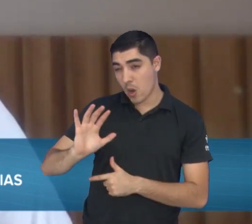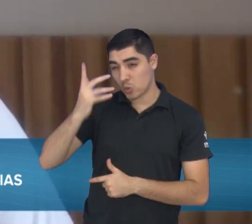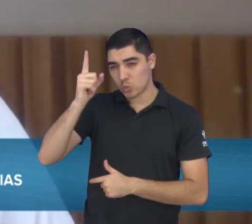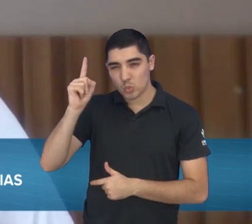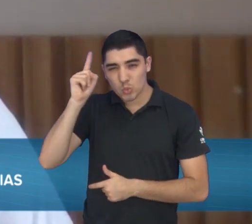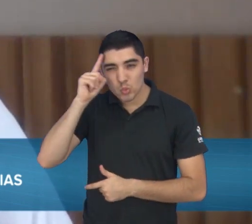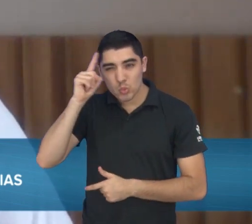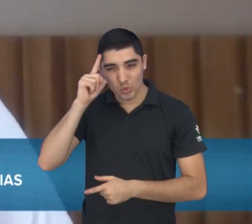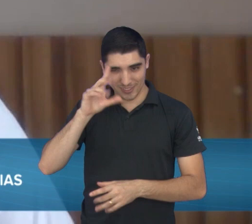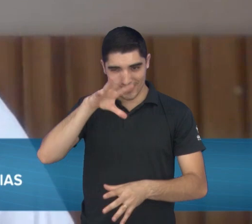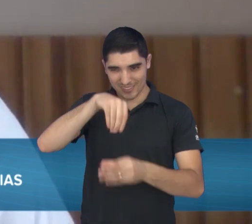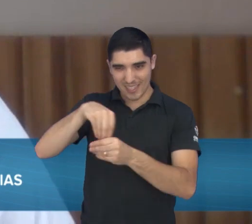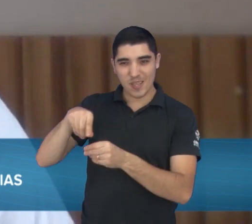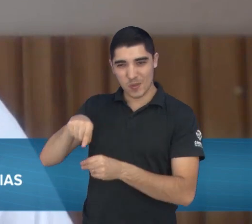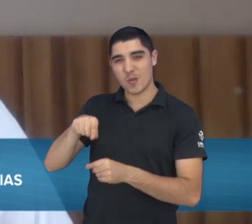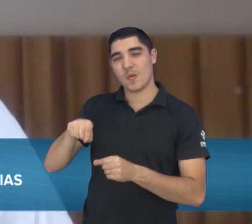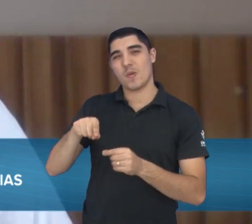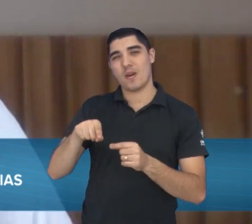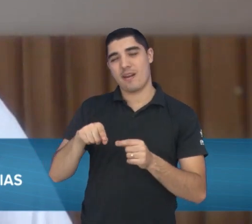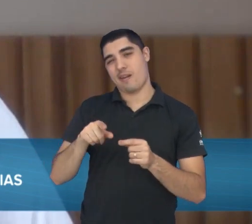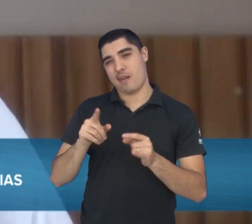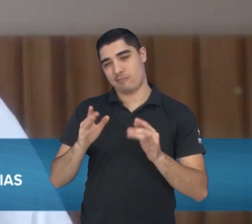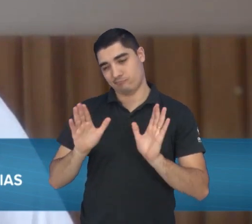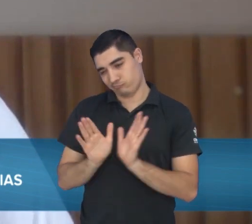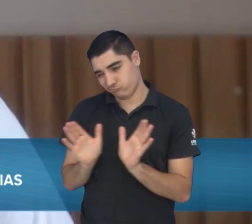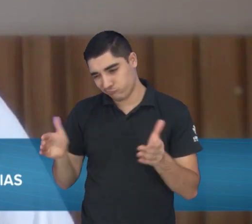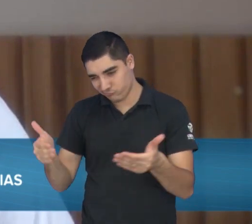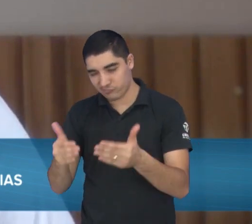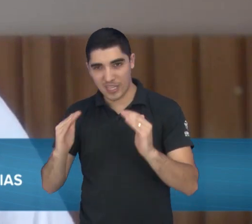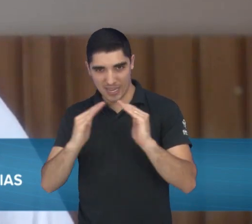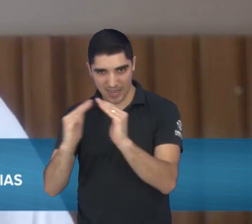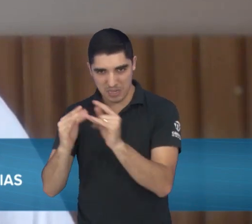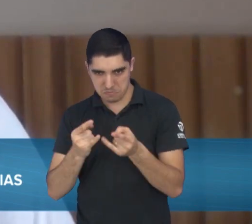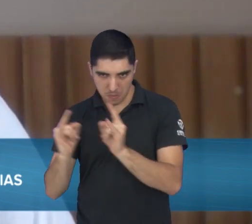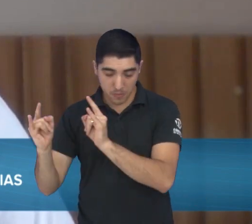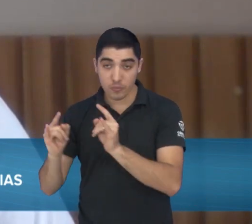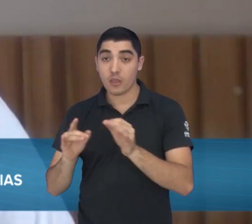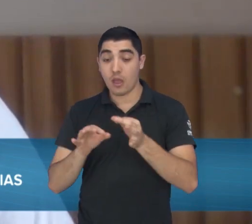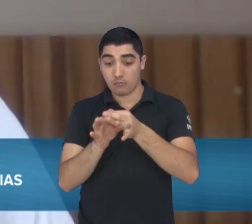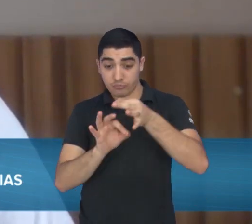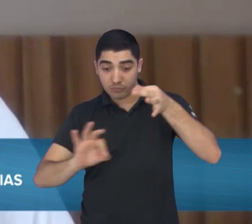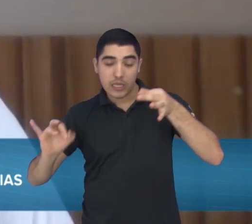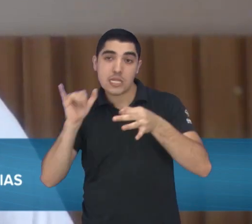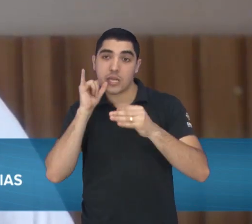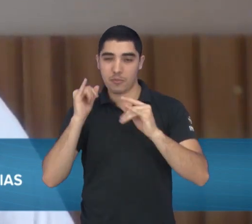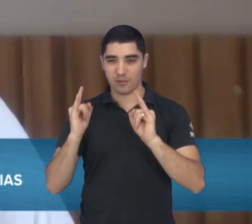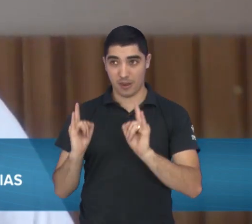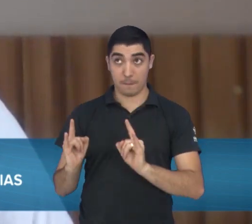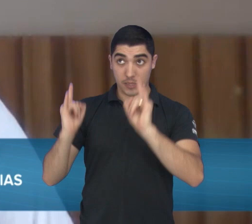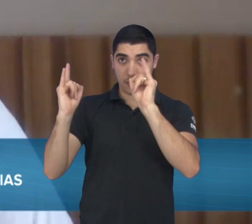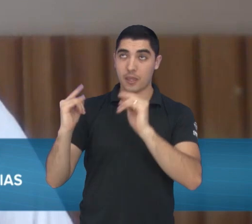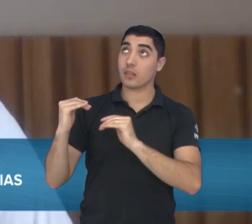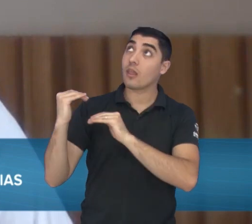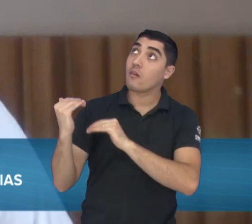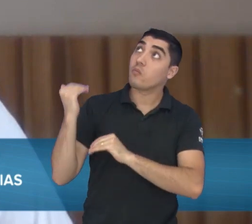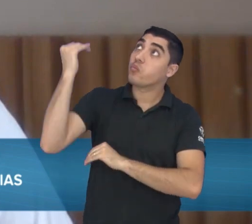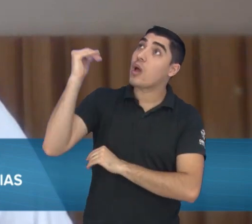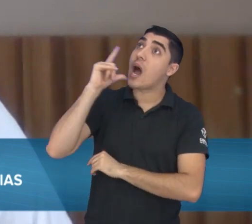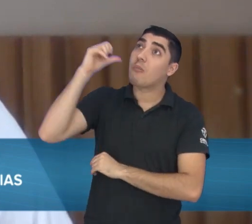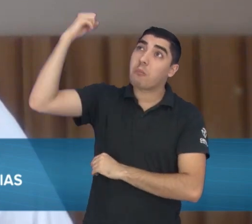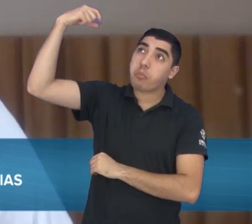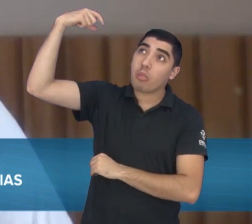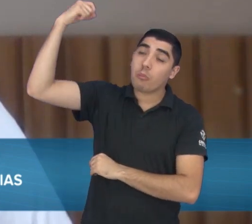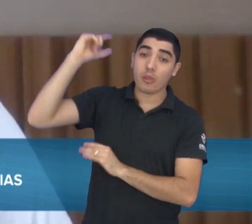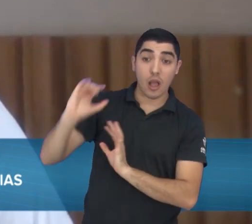condomínios são as infiltrações, muitas vezes proveniente do vizinho acima ou até mesmo de tubulações não bem conservadas